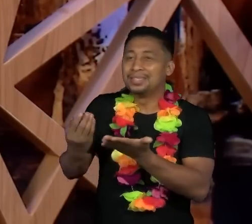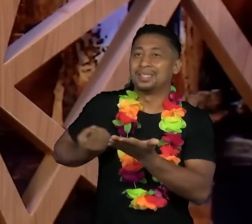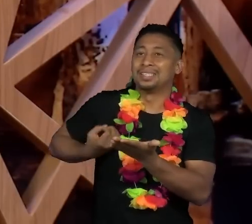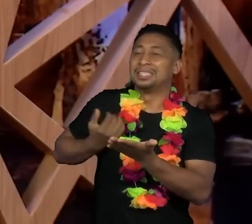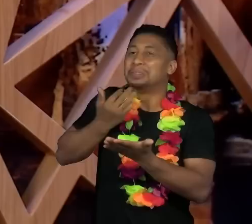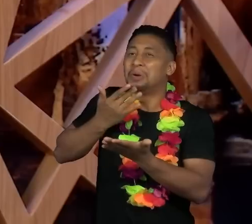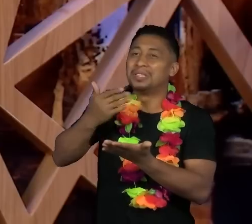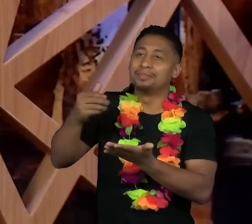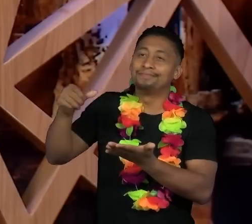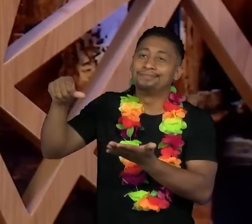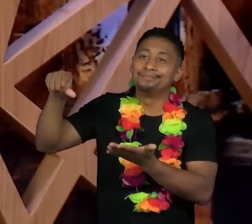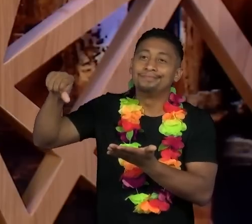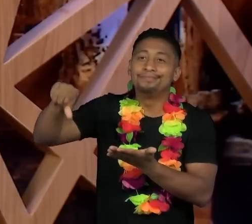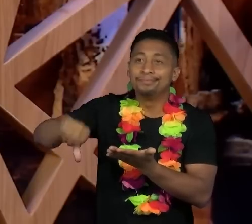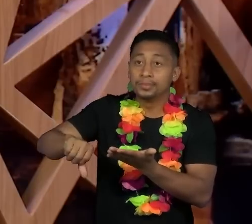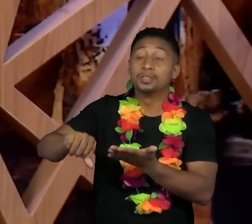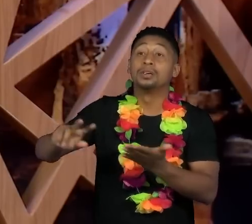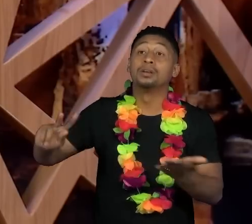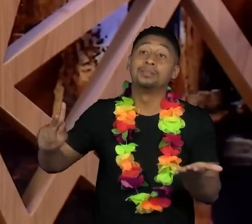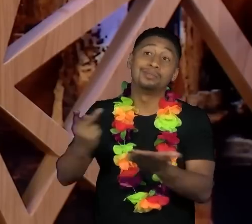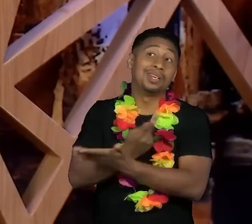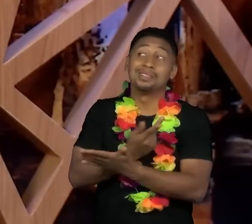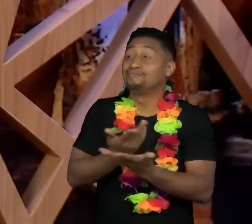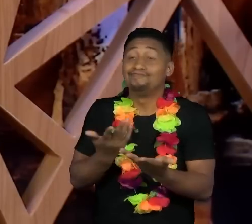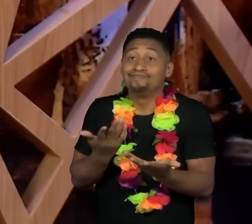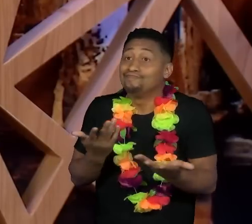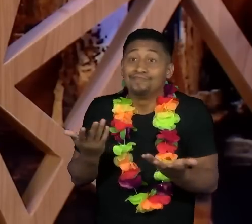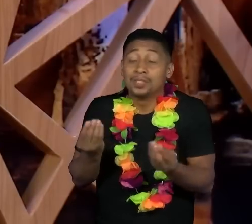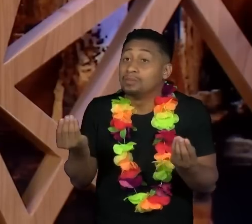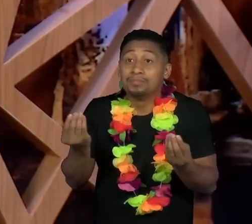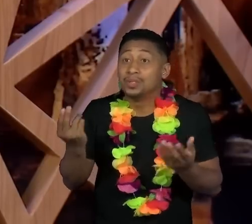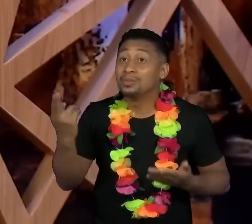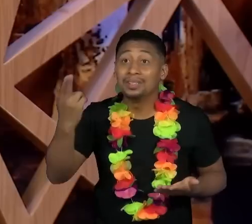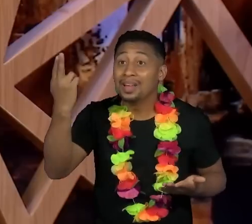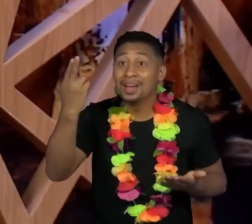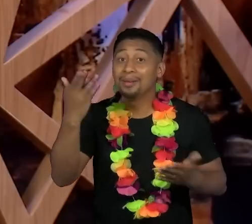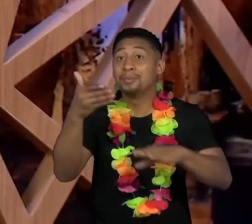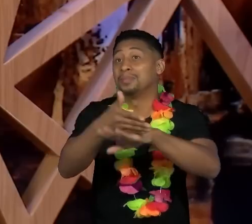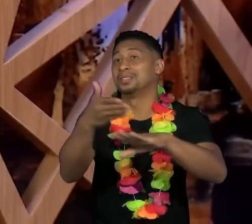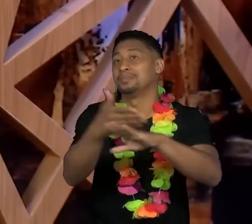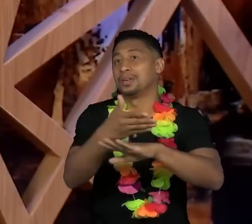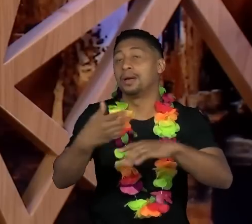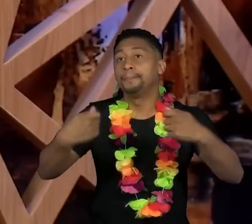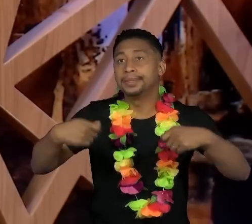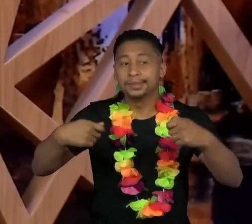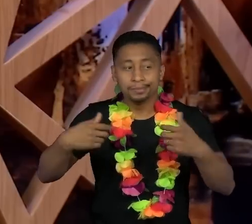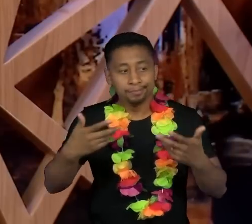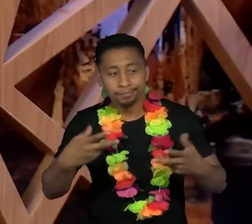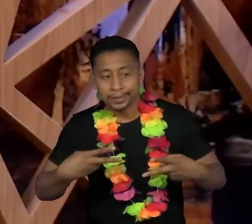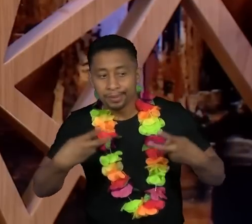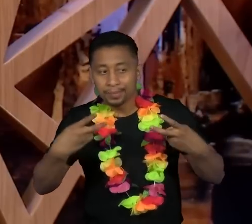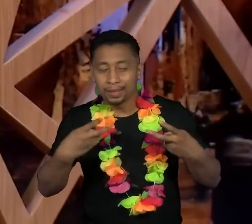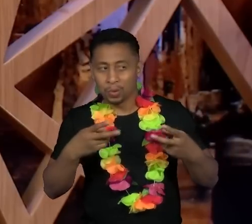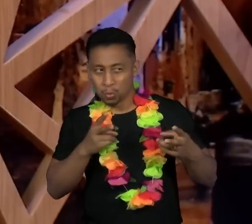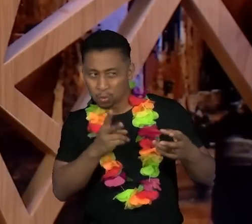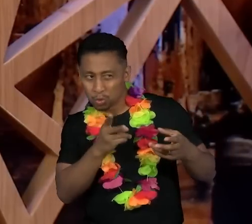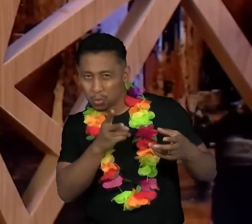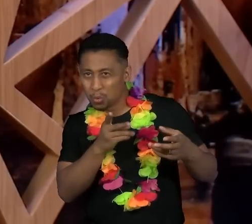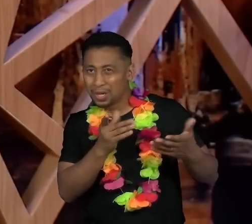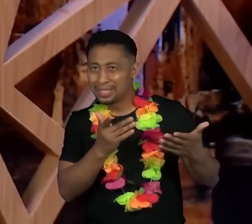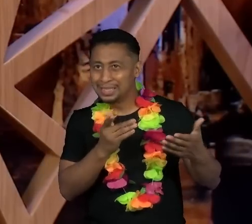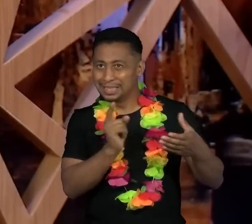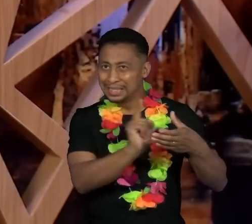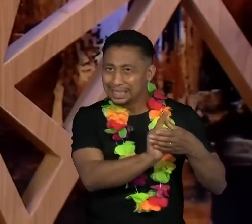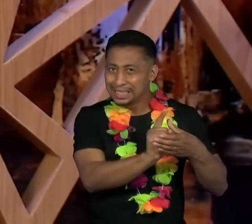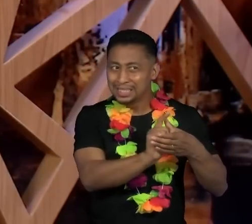ainda, não que ela é resistente, mas ela precisa enxergar se ela quiser realmente se afastar da sua história, do seu processo